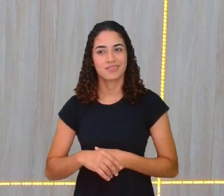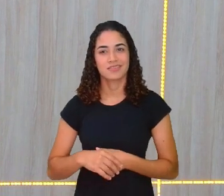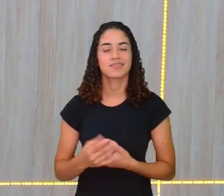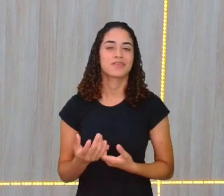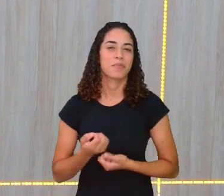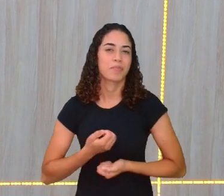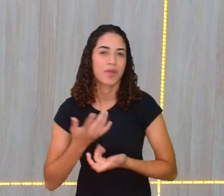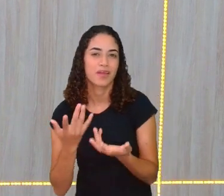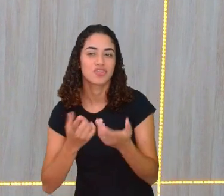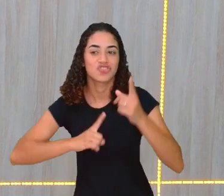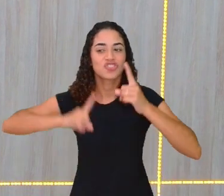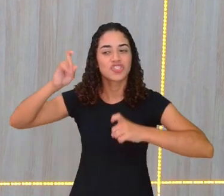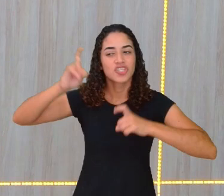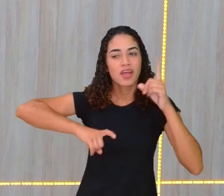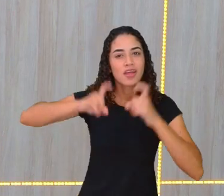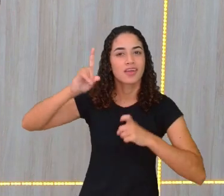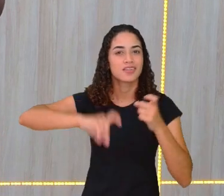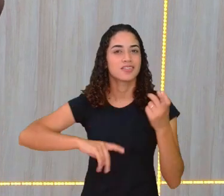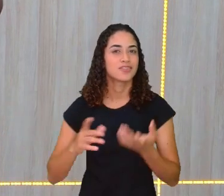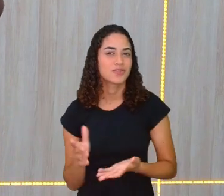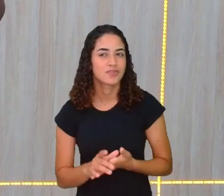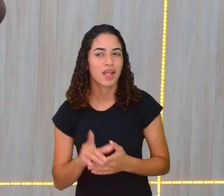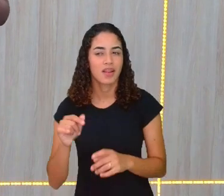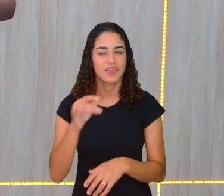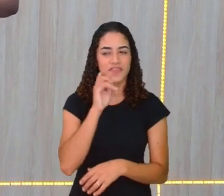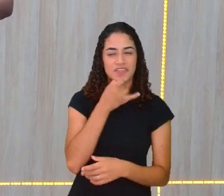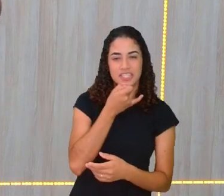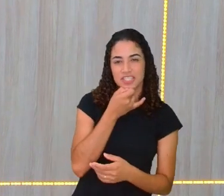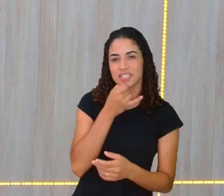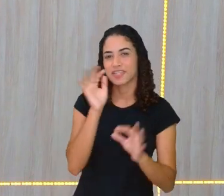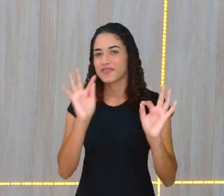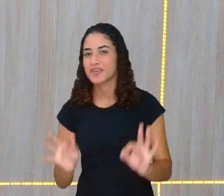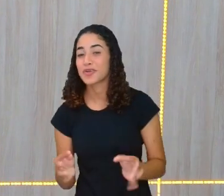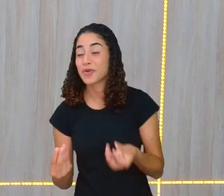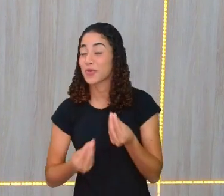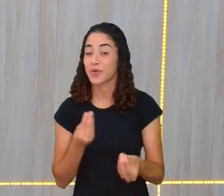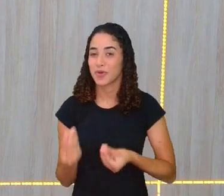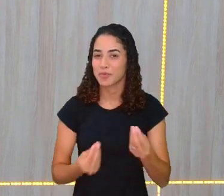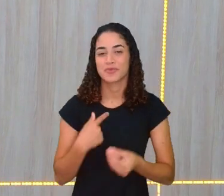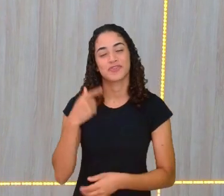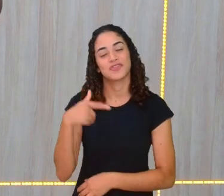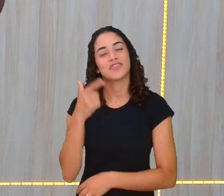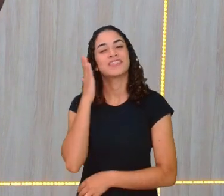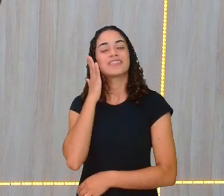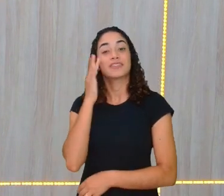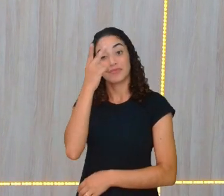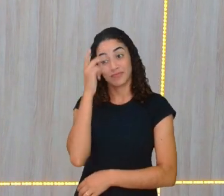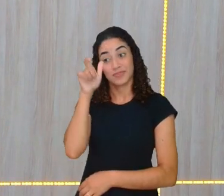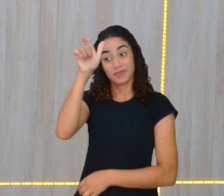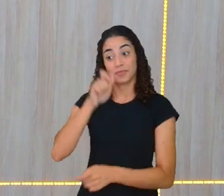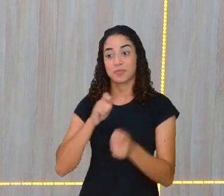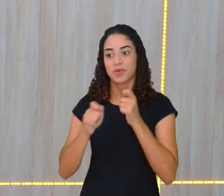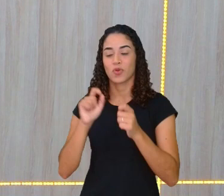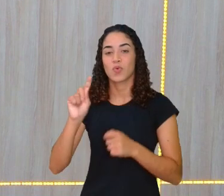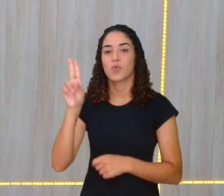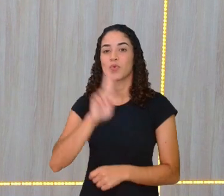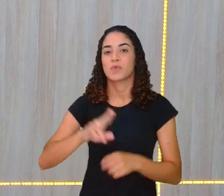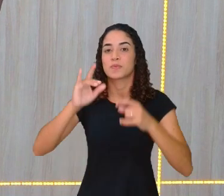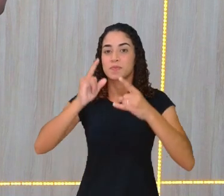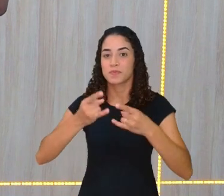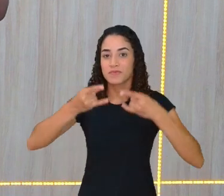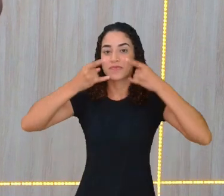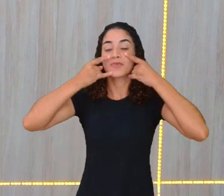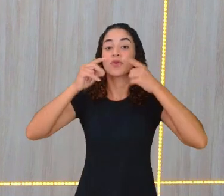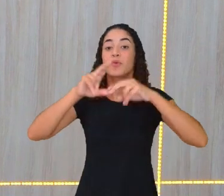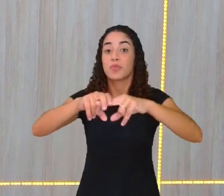maneirismos, né? Os gestos da pessoa ali, se ela está feliz. A gente sabe, por exemplo, que as pessoas entrevistadas estavam usando máscara, então por isso o